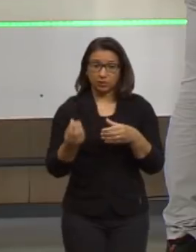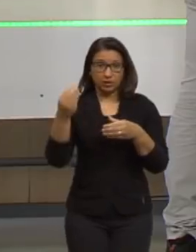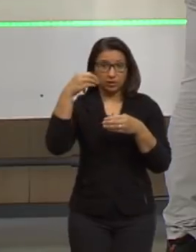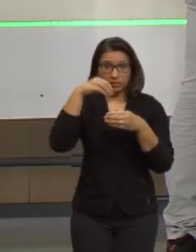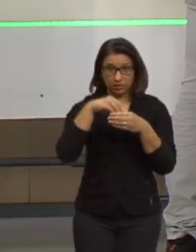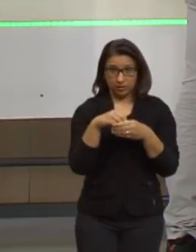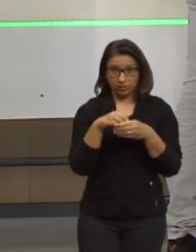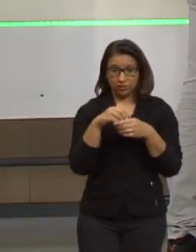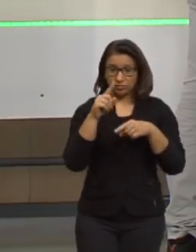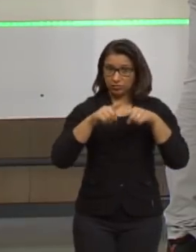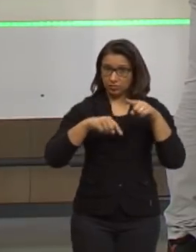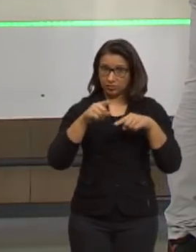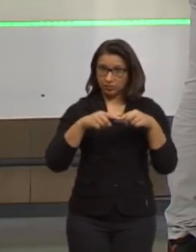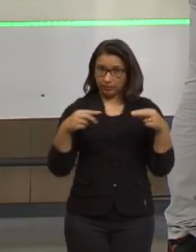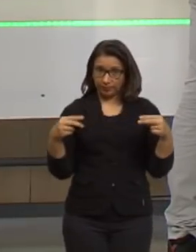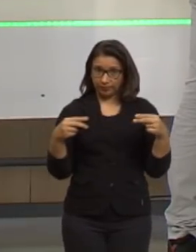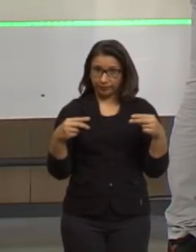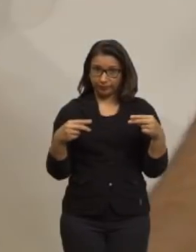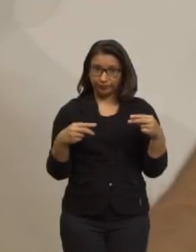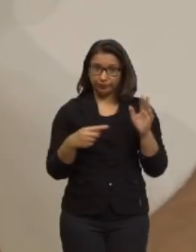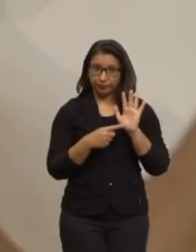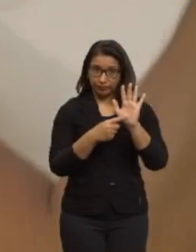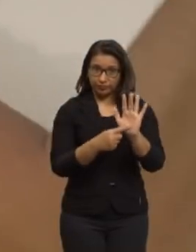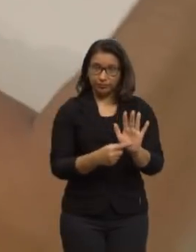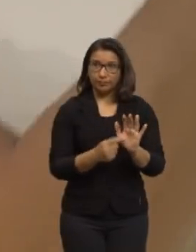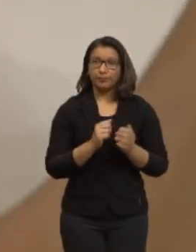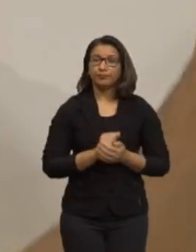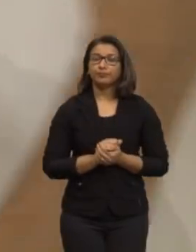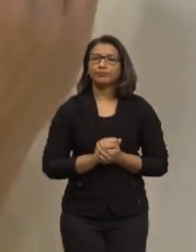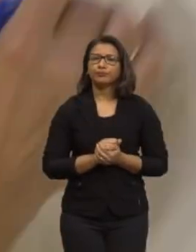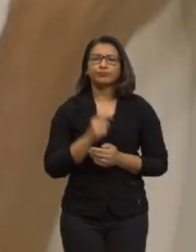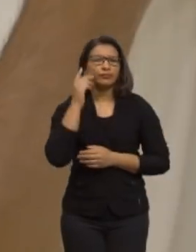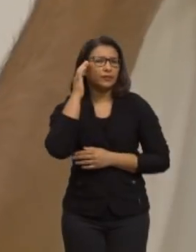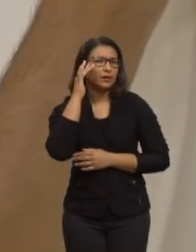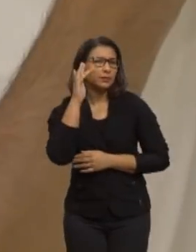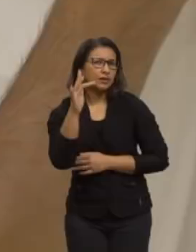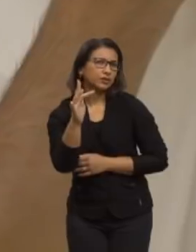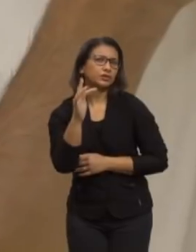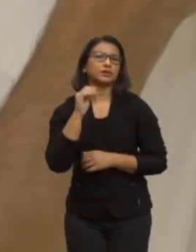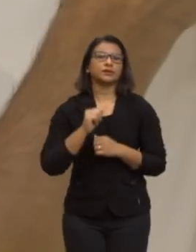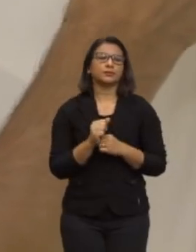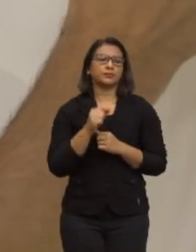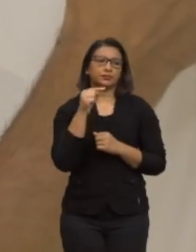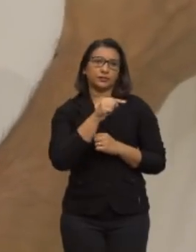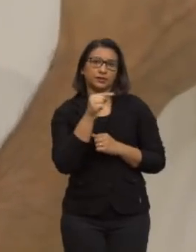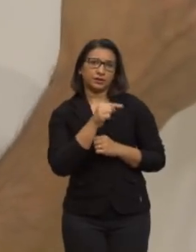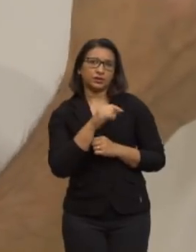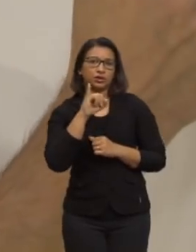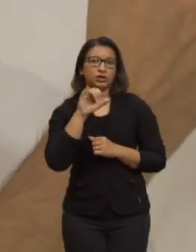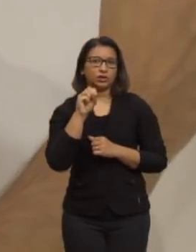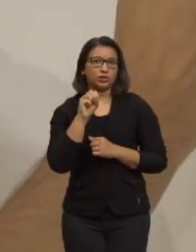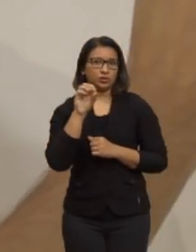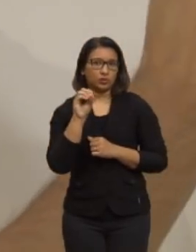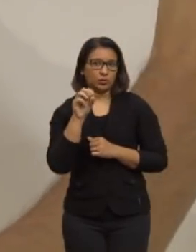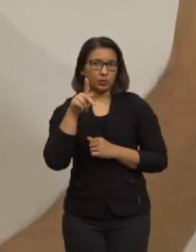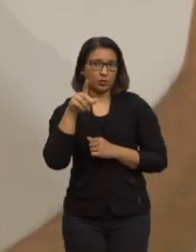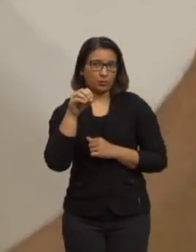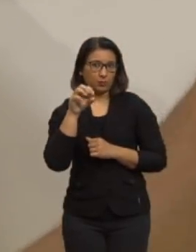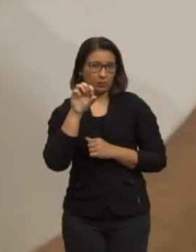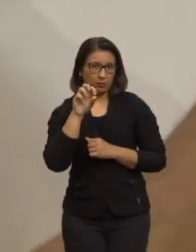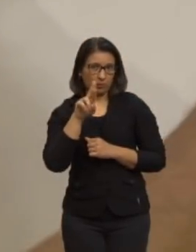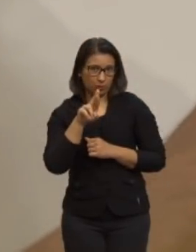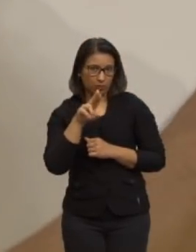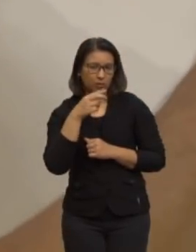tentar simular aqui para você zone e imagine isso daqui de isopor eu vou fazer a parede